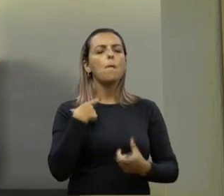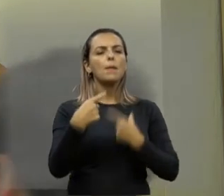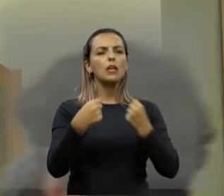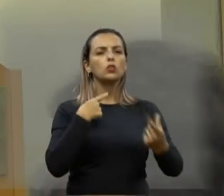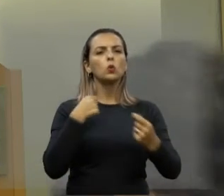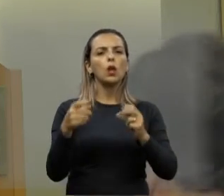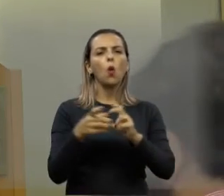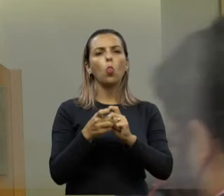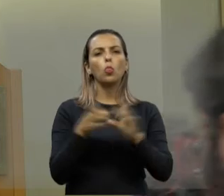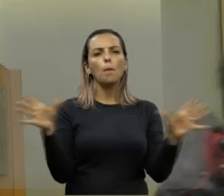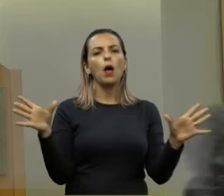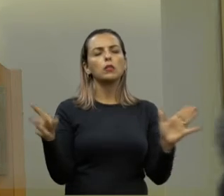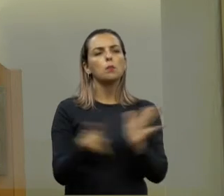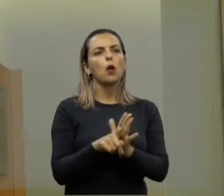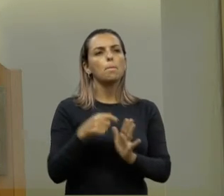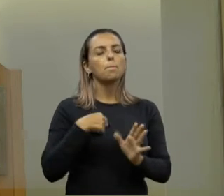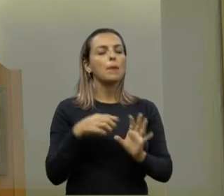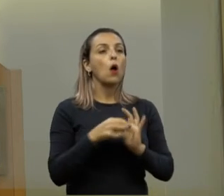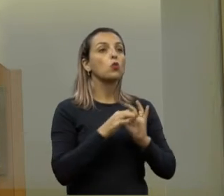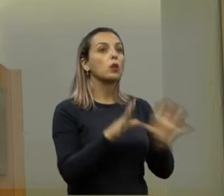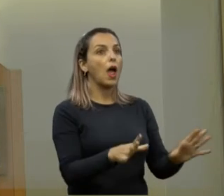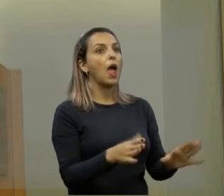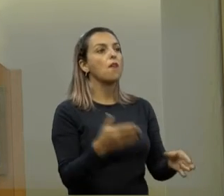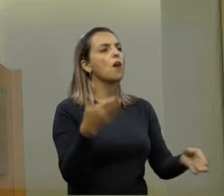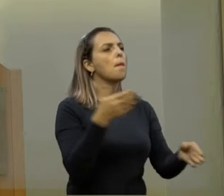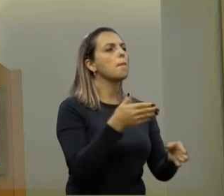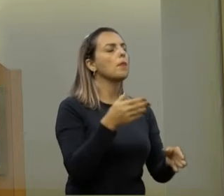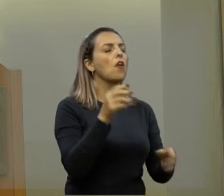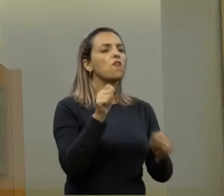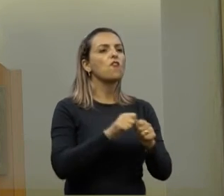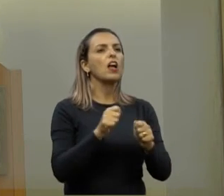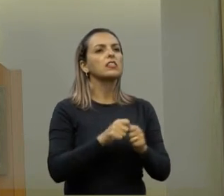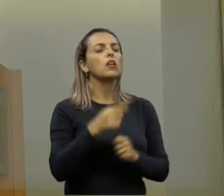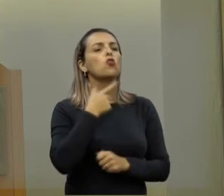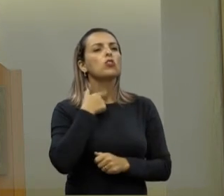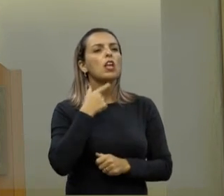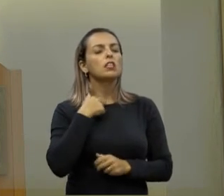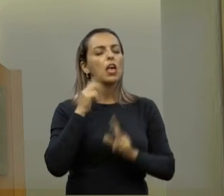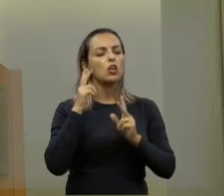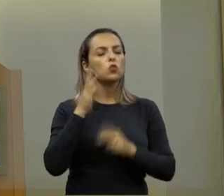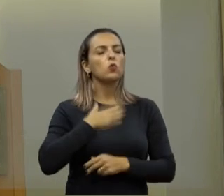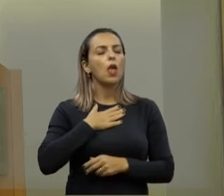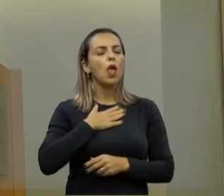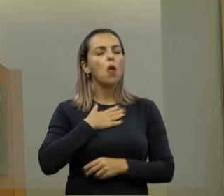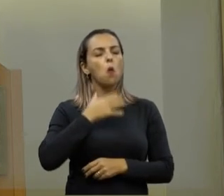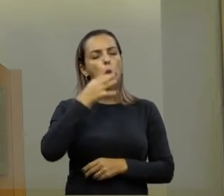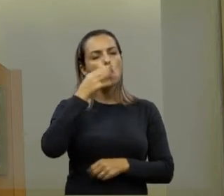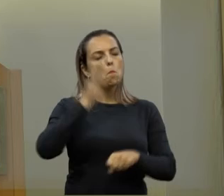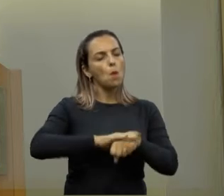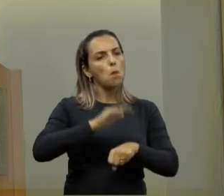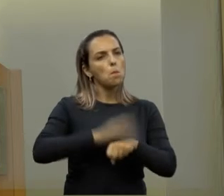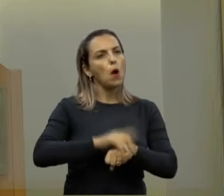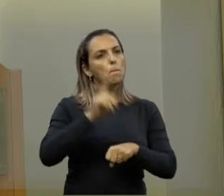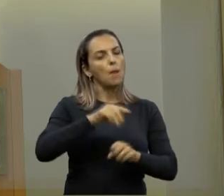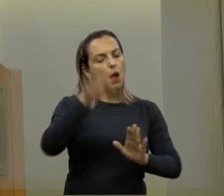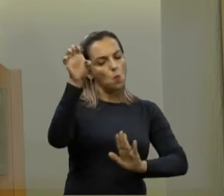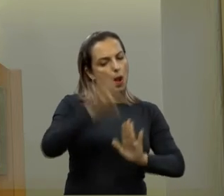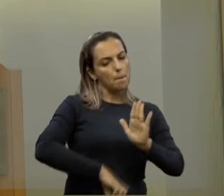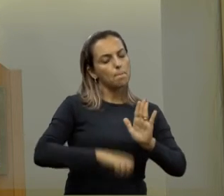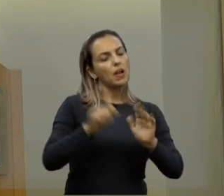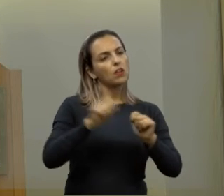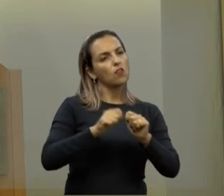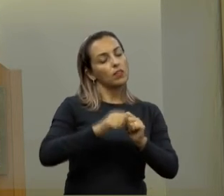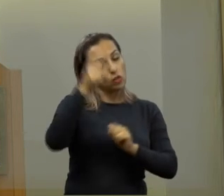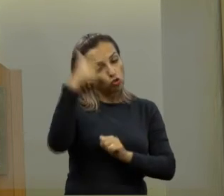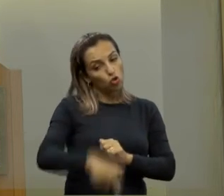democraticamente eu tenho liberdade de fazer o que eu quero Bota o mesmo e não vou te faça emenda já faço outra